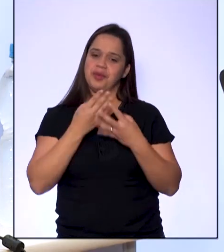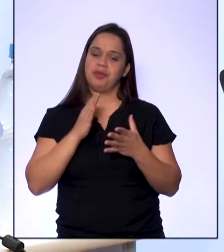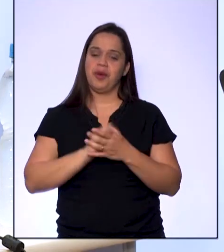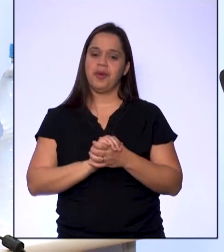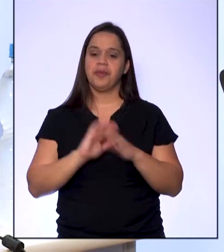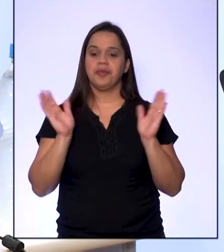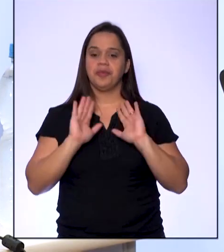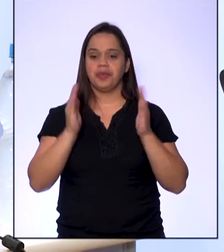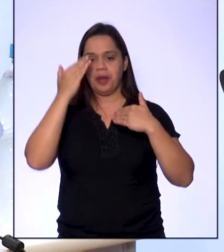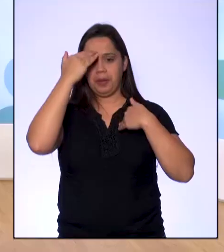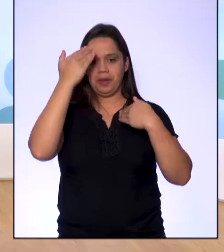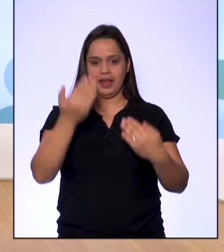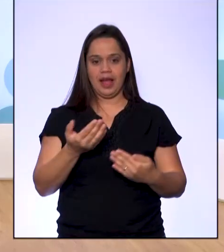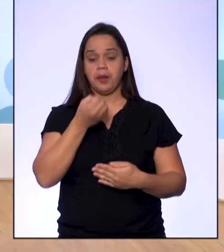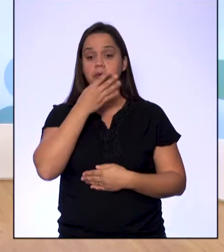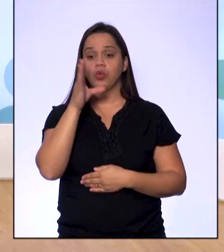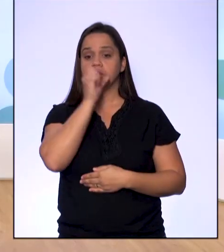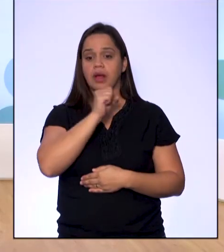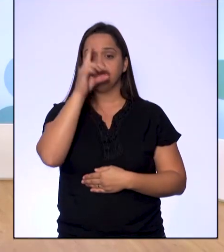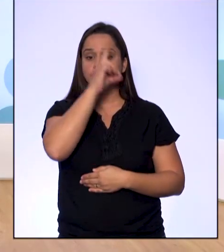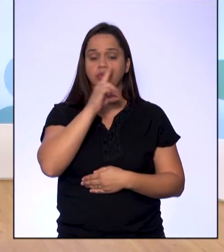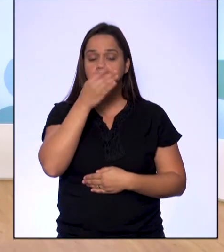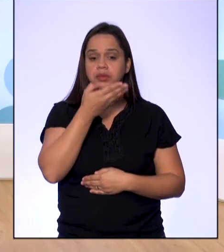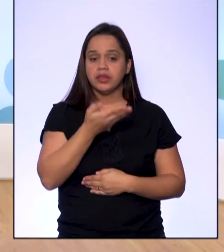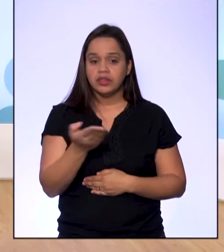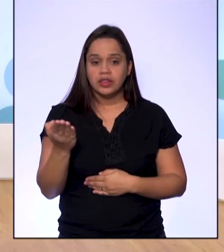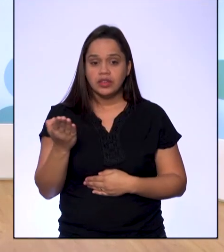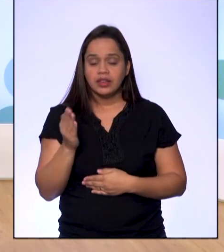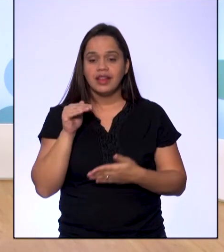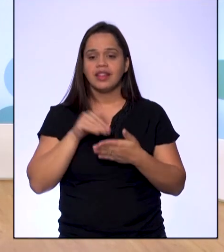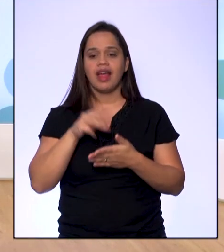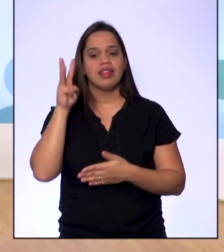tô aprendendo muito obrigada. Bastante. Bom fim de semana.